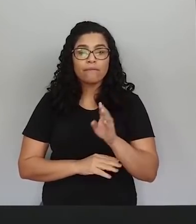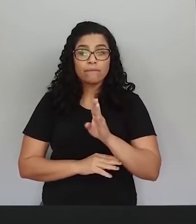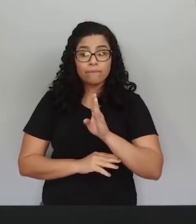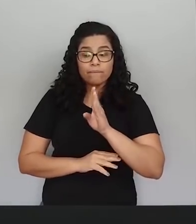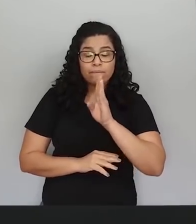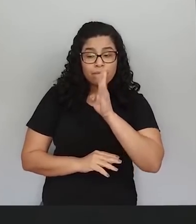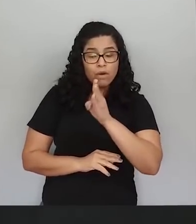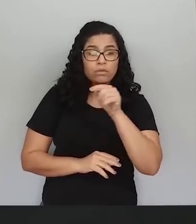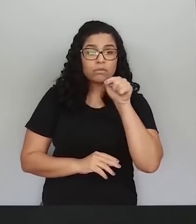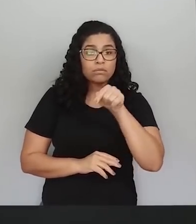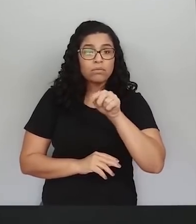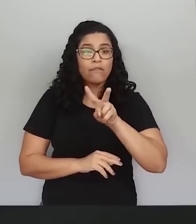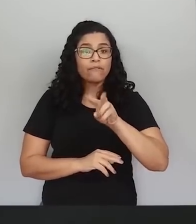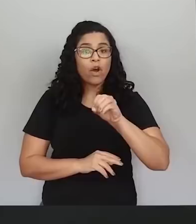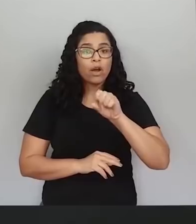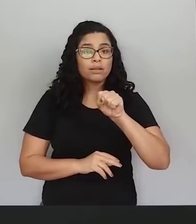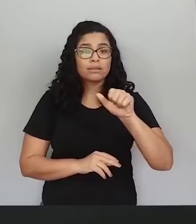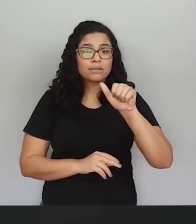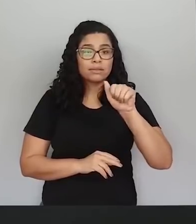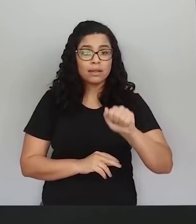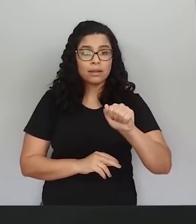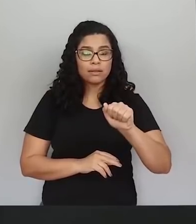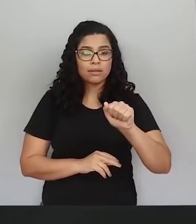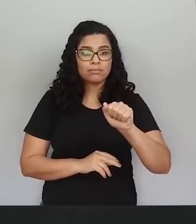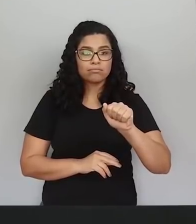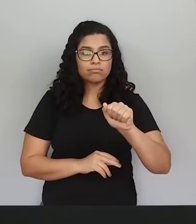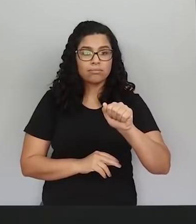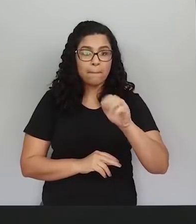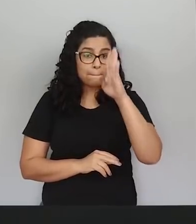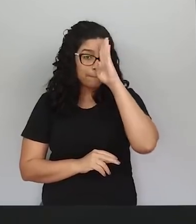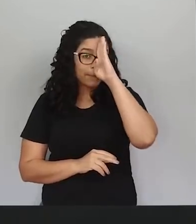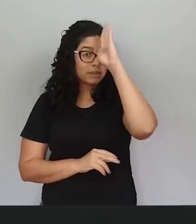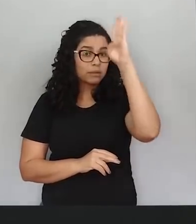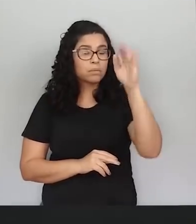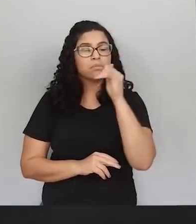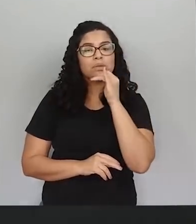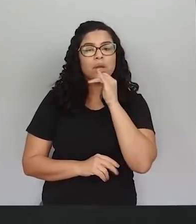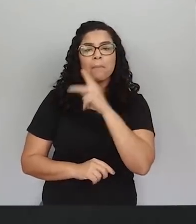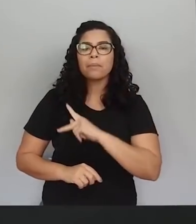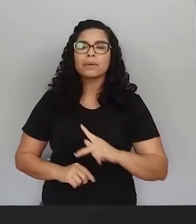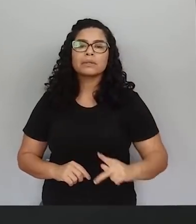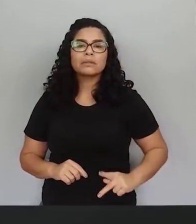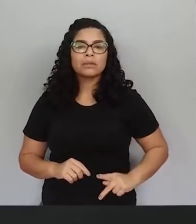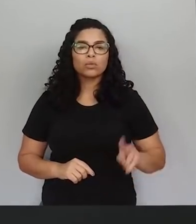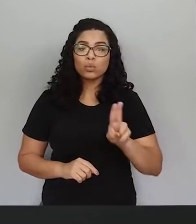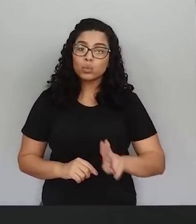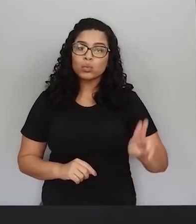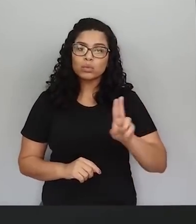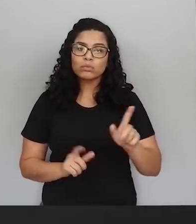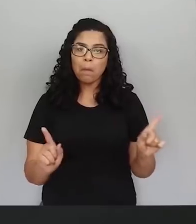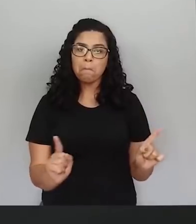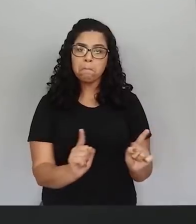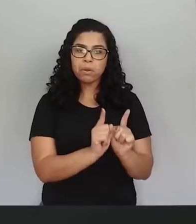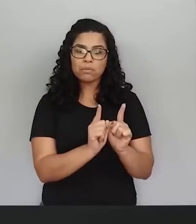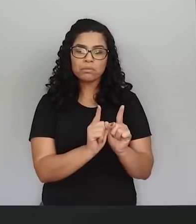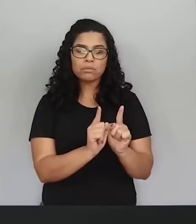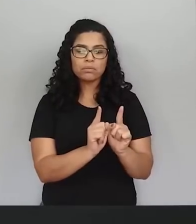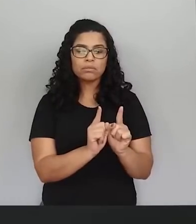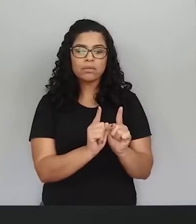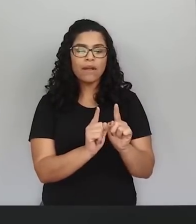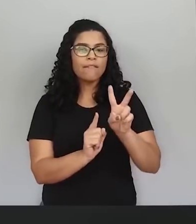origem da palavra, ou seja, de que língua essas palavras são originárias. No caso, por exemplo, da palavra televisão, que eu tenho